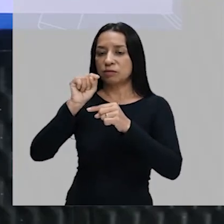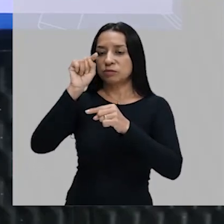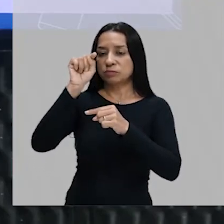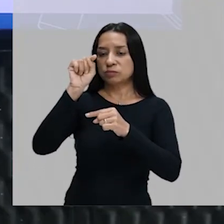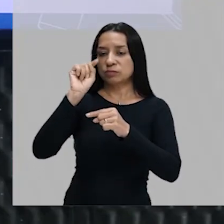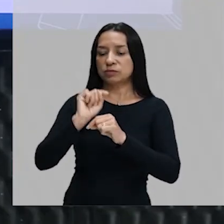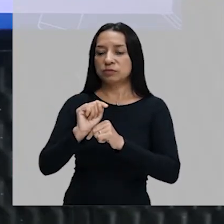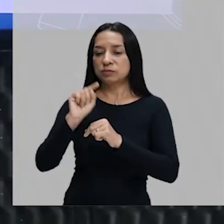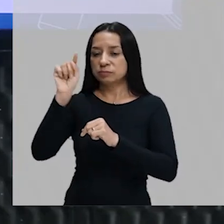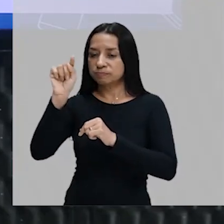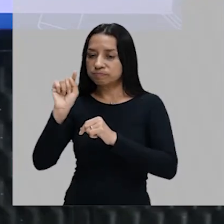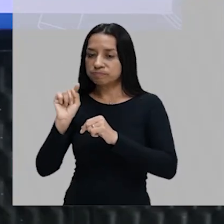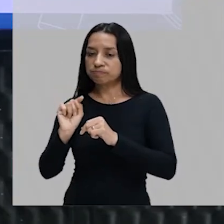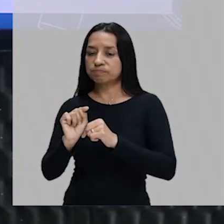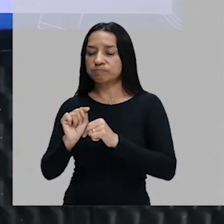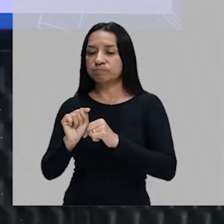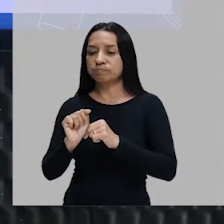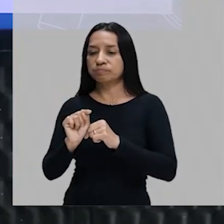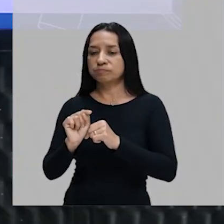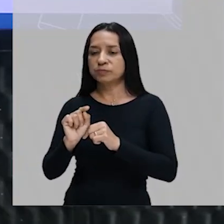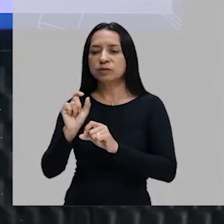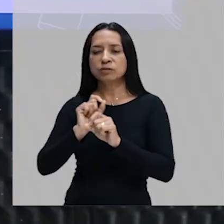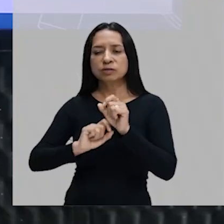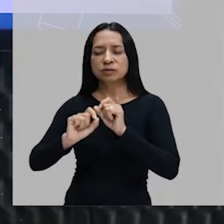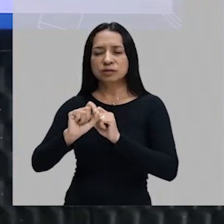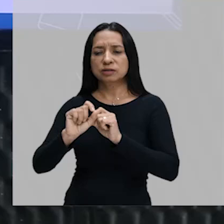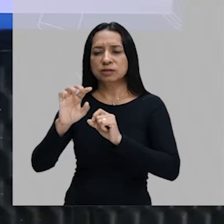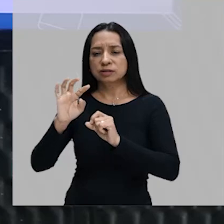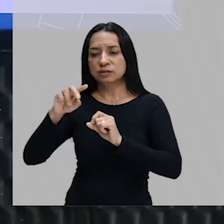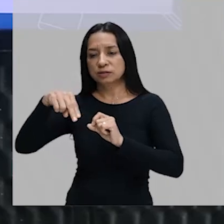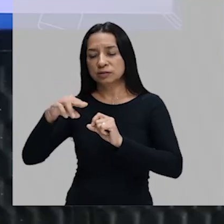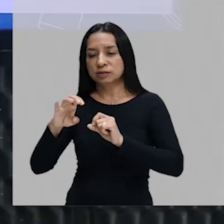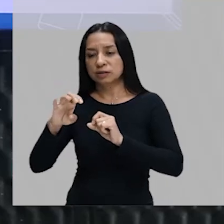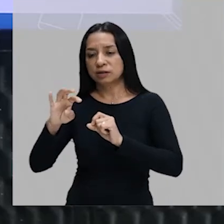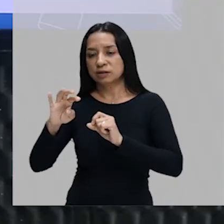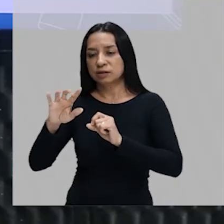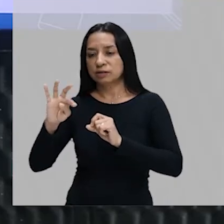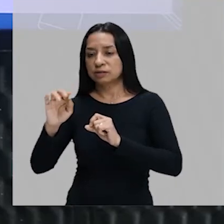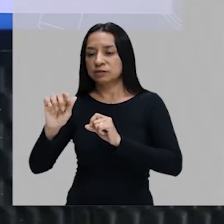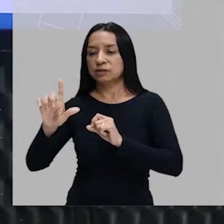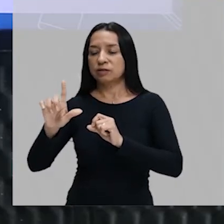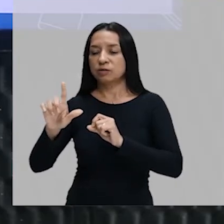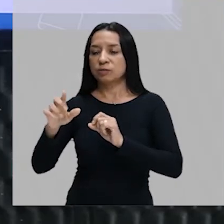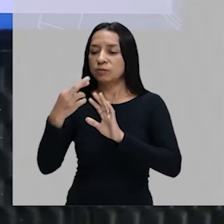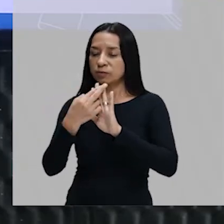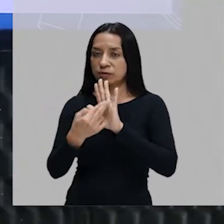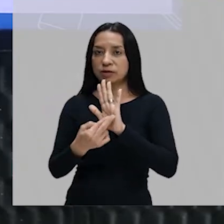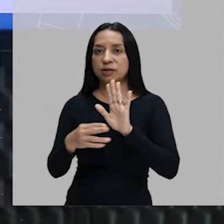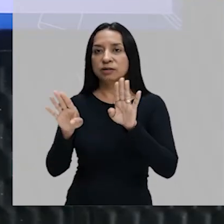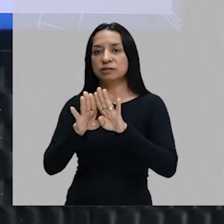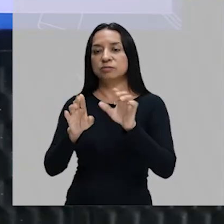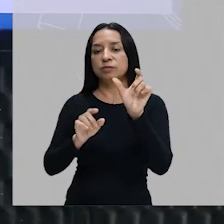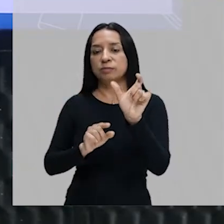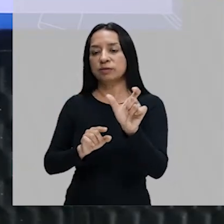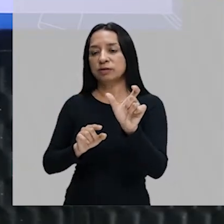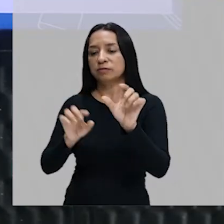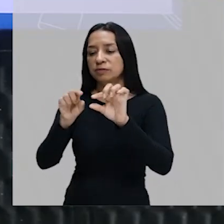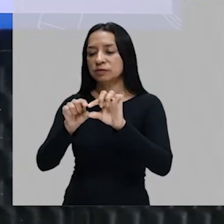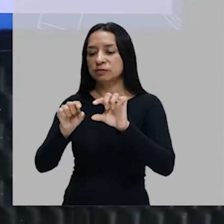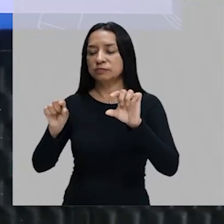tal está entre interrogações. A mesma regra para palavras e frases